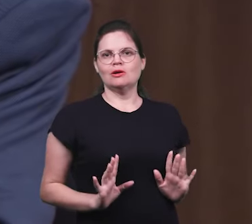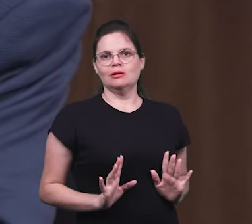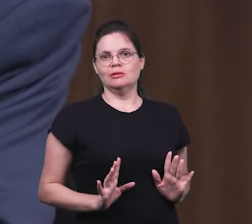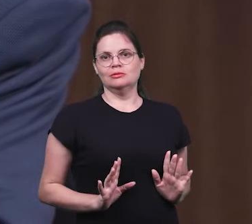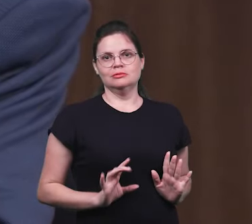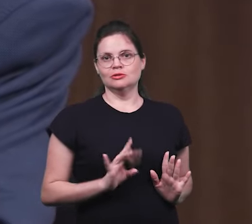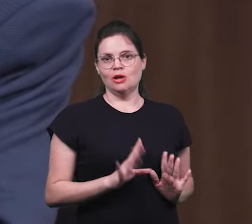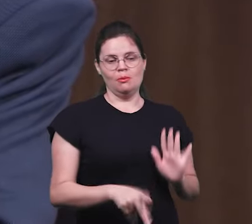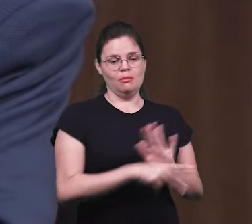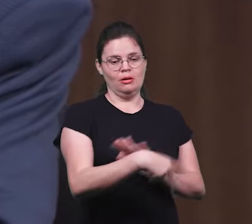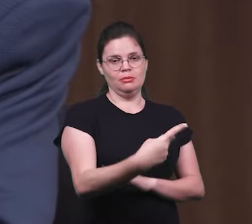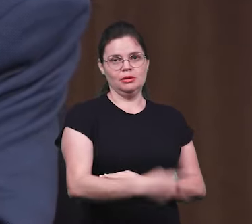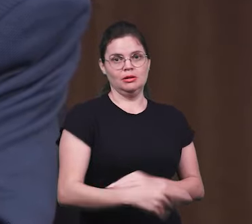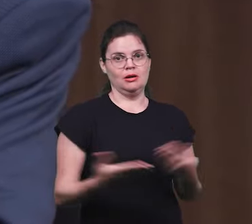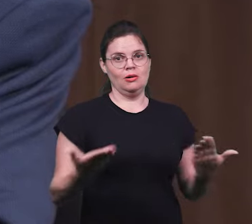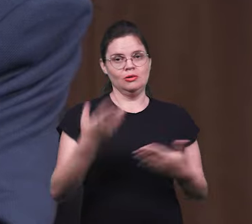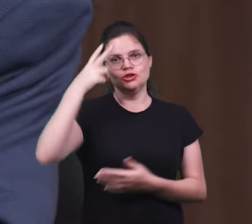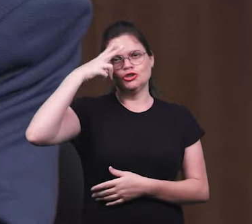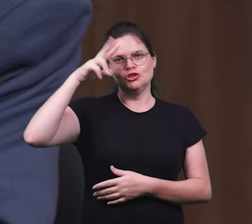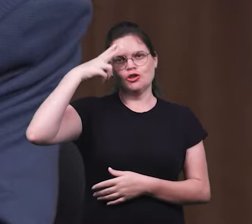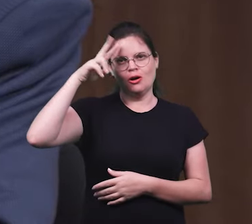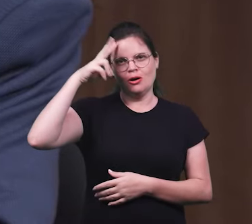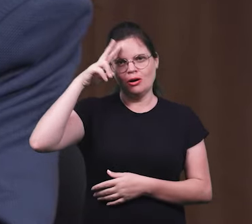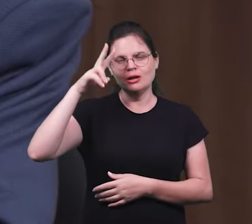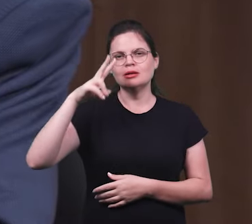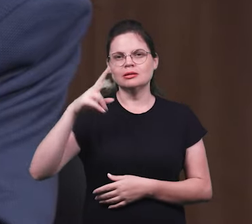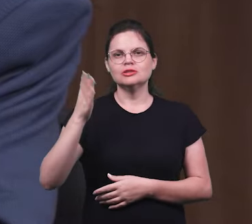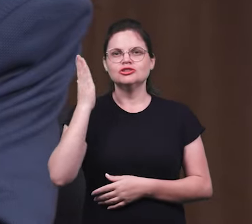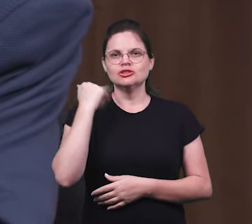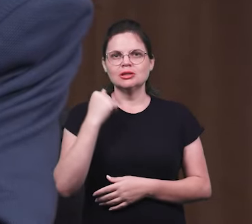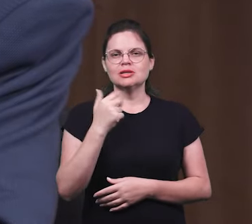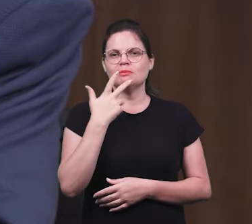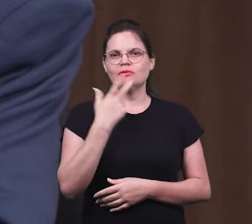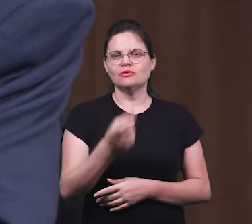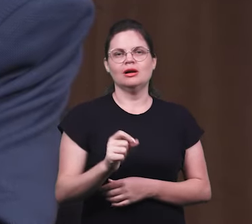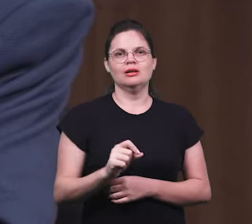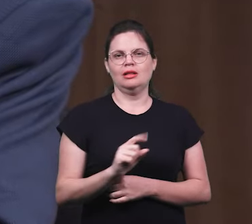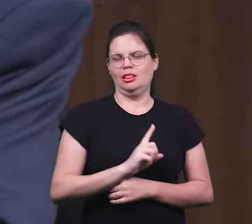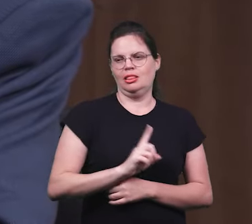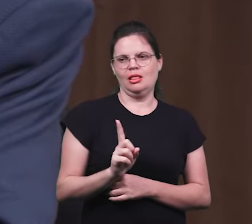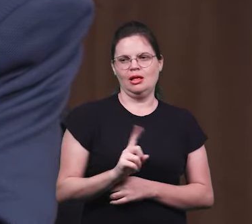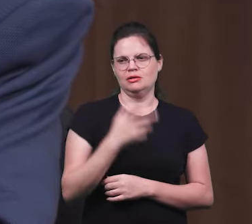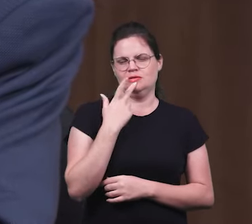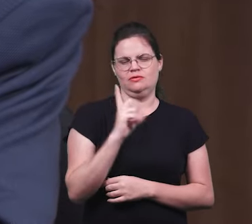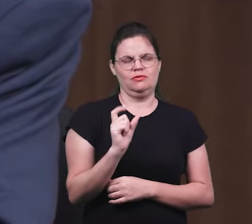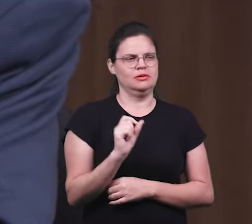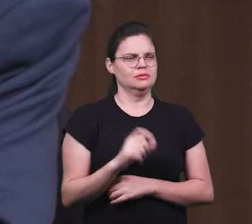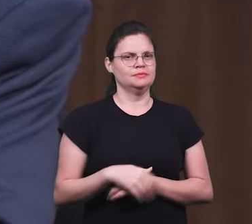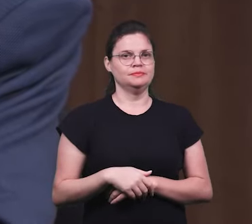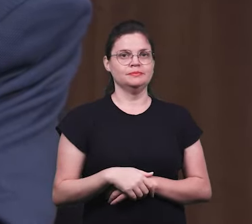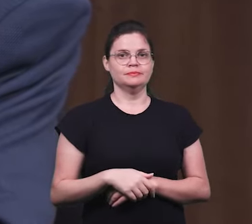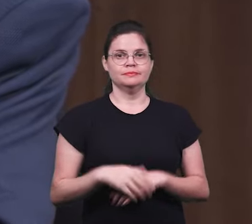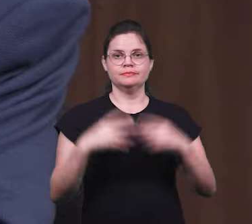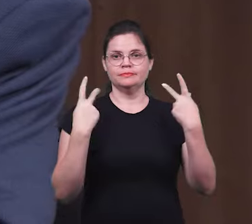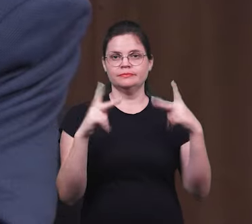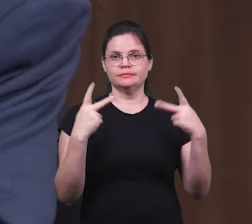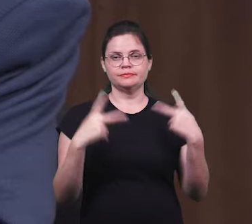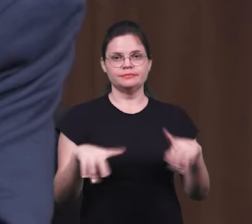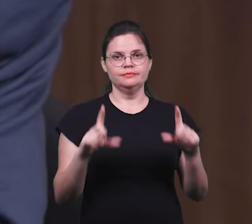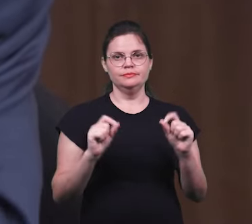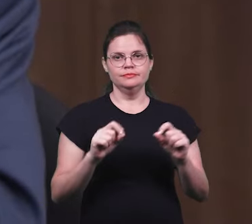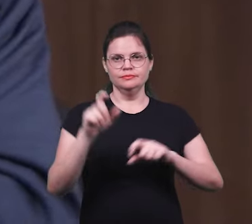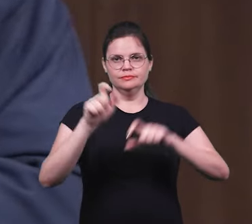Né? Os estoicos, hoje o estoicismo está muito divulgado hoje em dia, Zenão, né? Eles pregavam o seguinte, que o